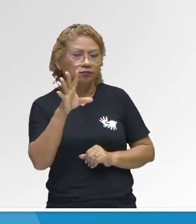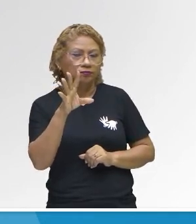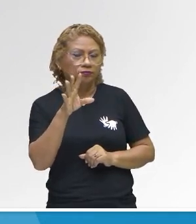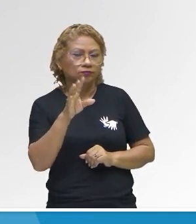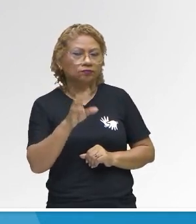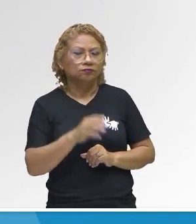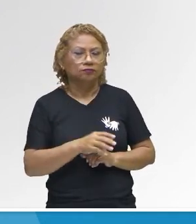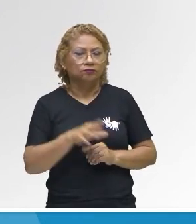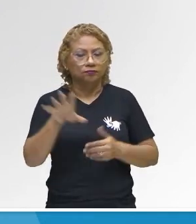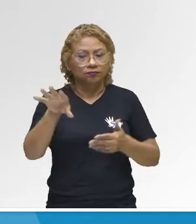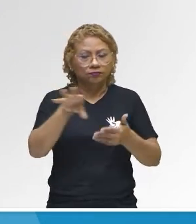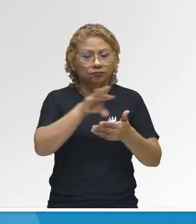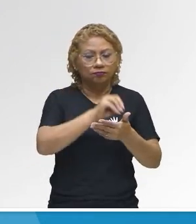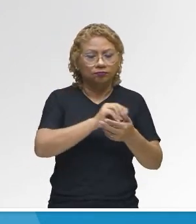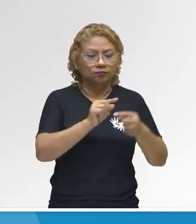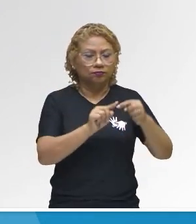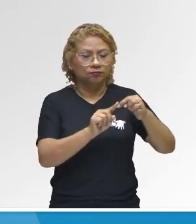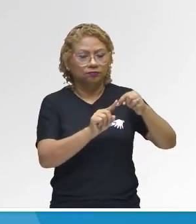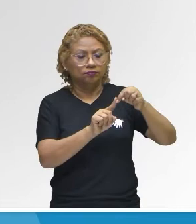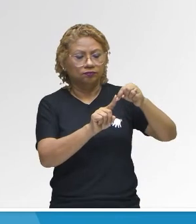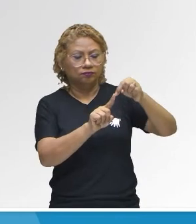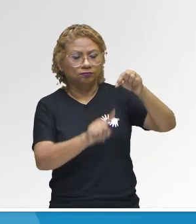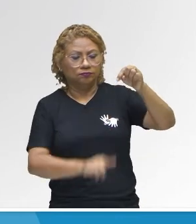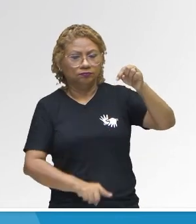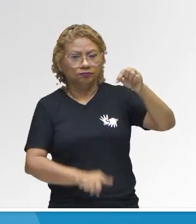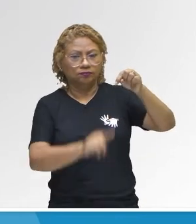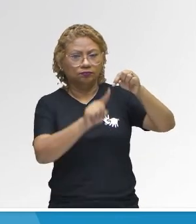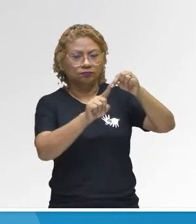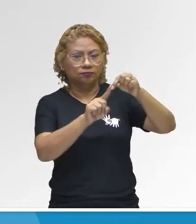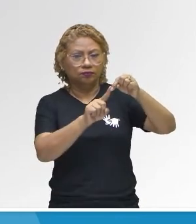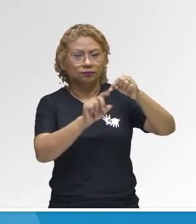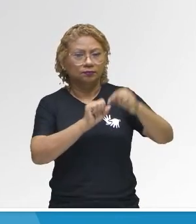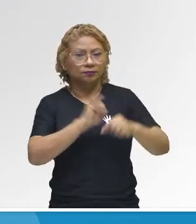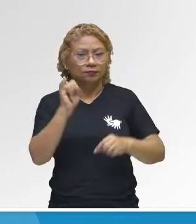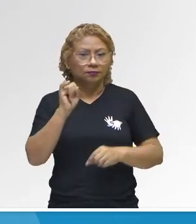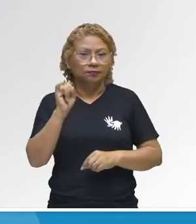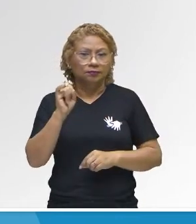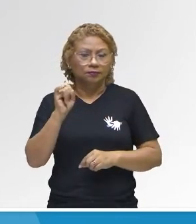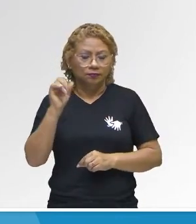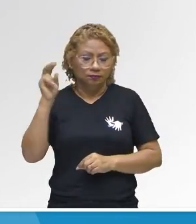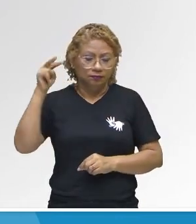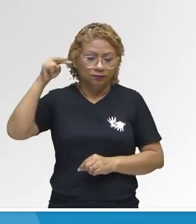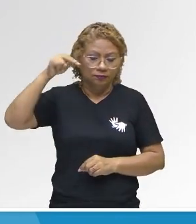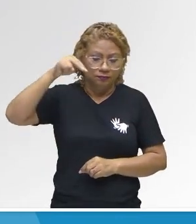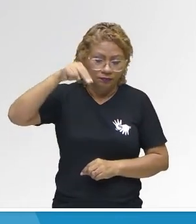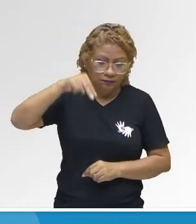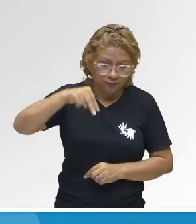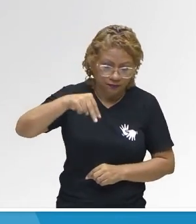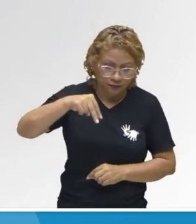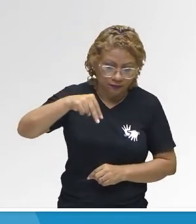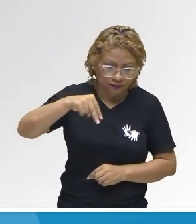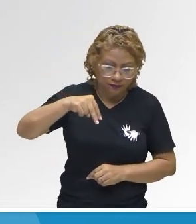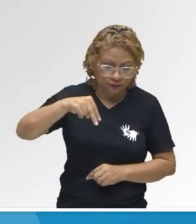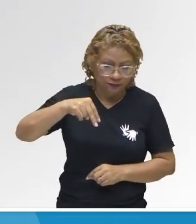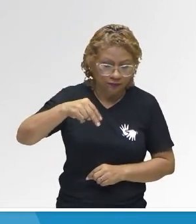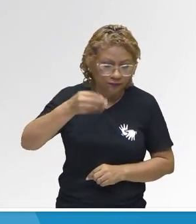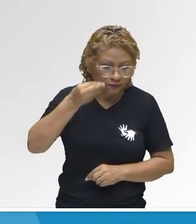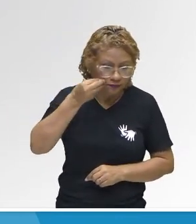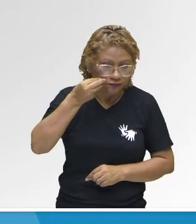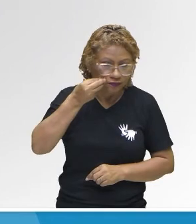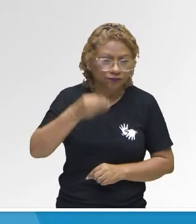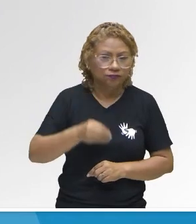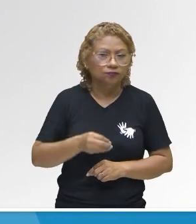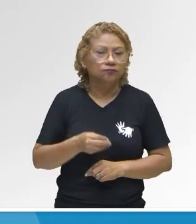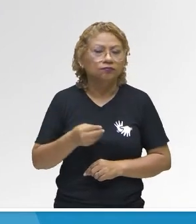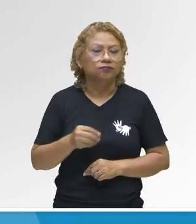dessa reta. Agora, se eu fizer essa observação de cima para baixo, você acha que de cima